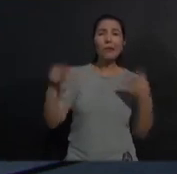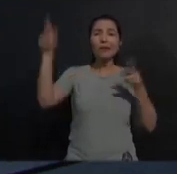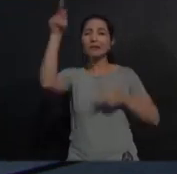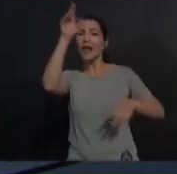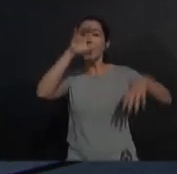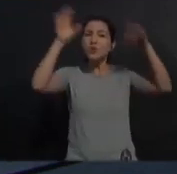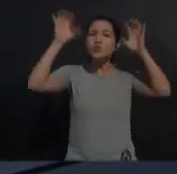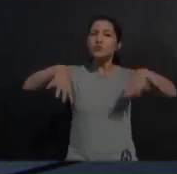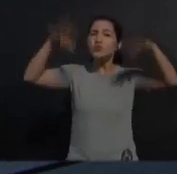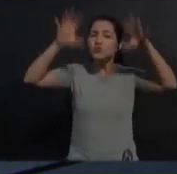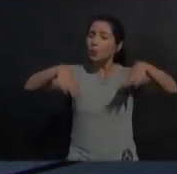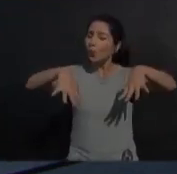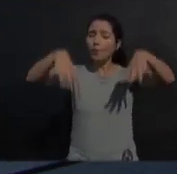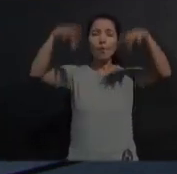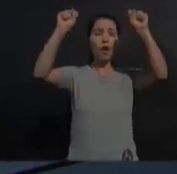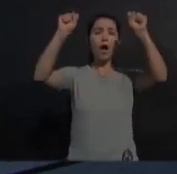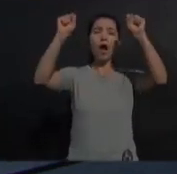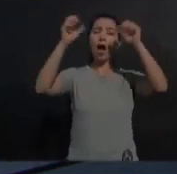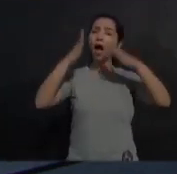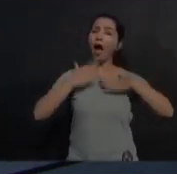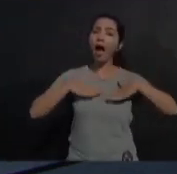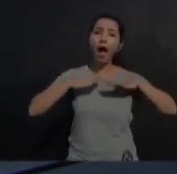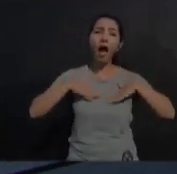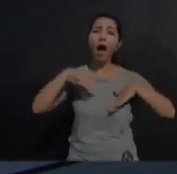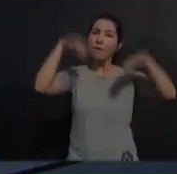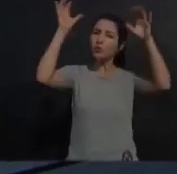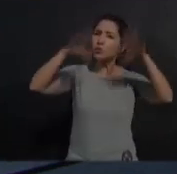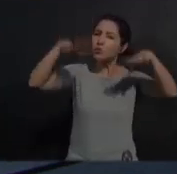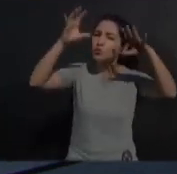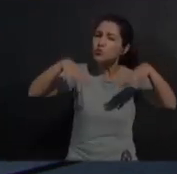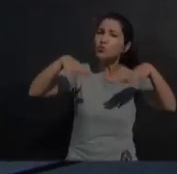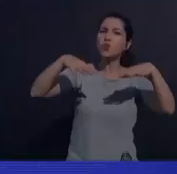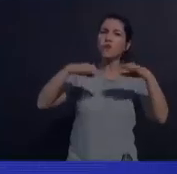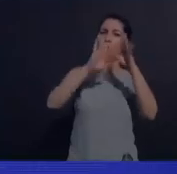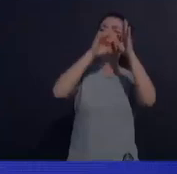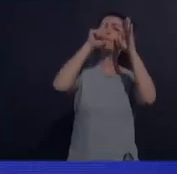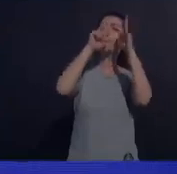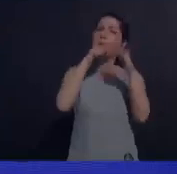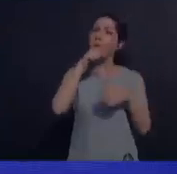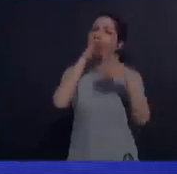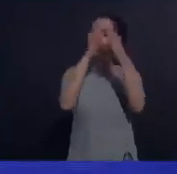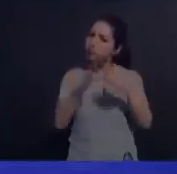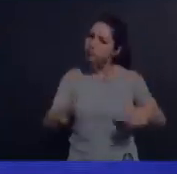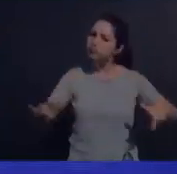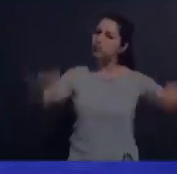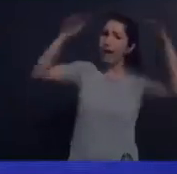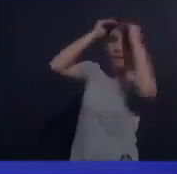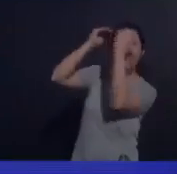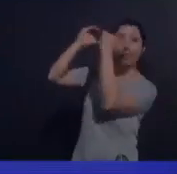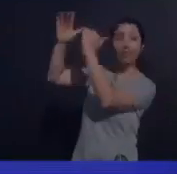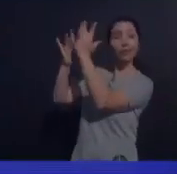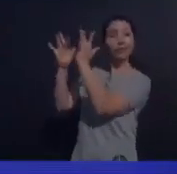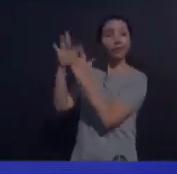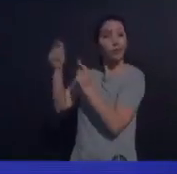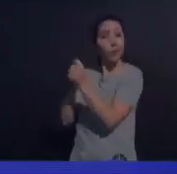até tempestades até o mar obedecem a ele tem um controle de todas as coisas